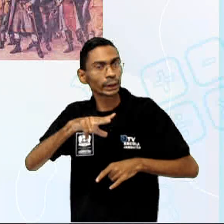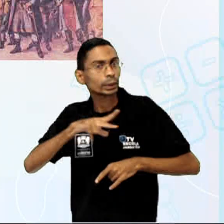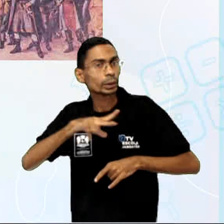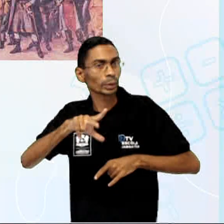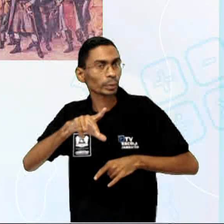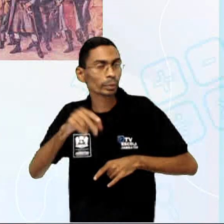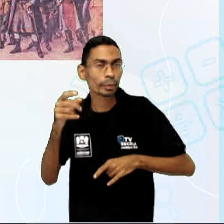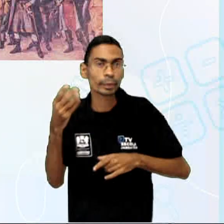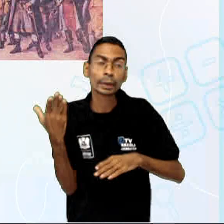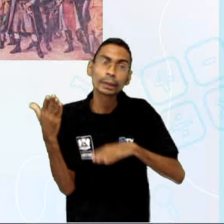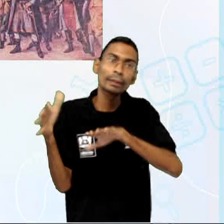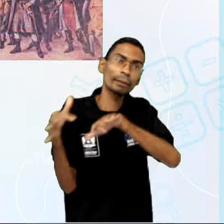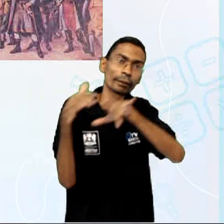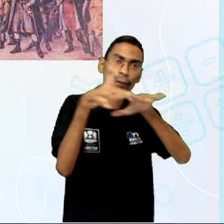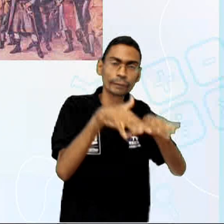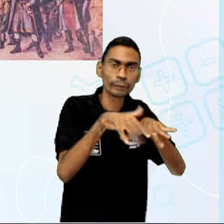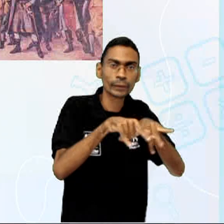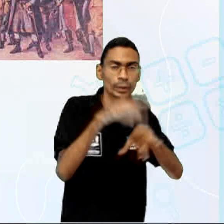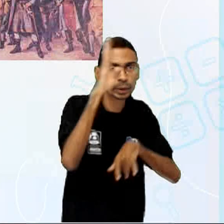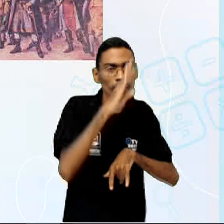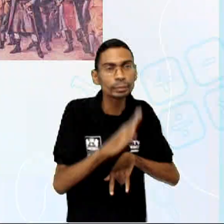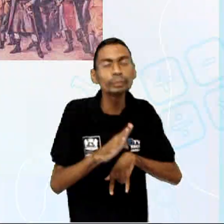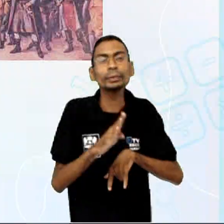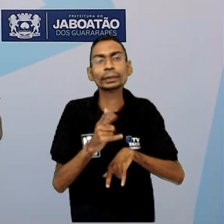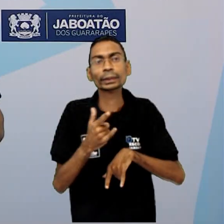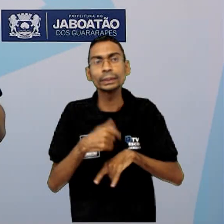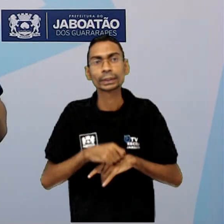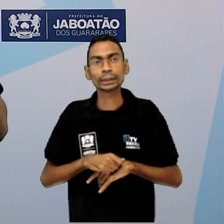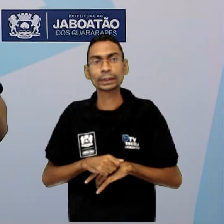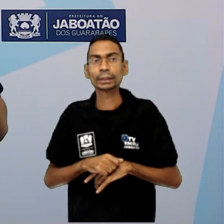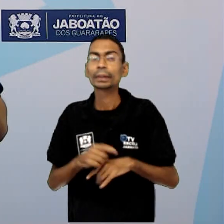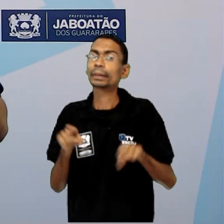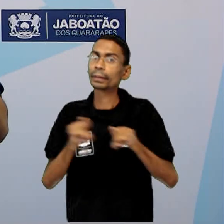França Equinocial, no Maranhão. Lembrar vocês só um detalhe.